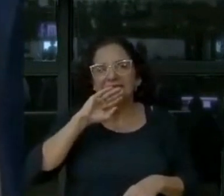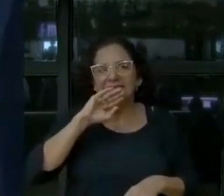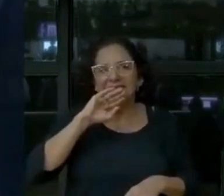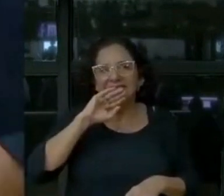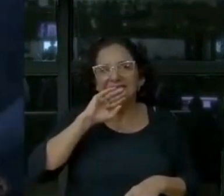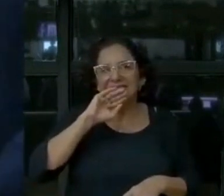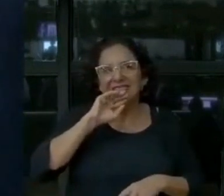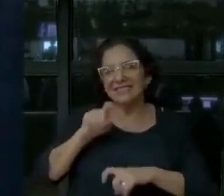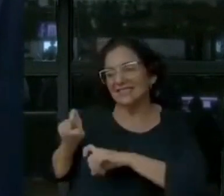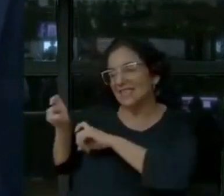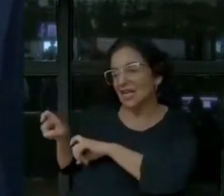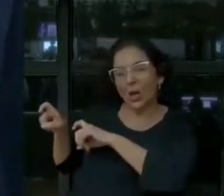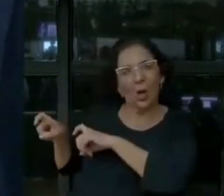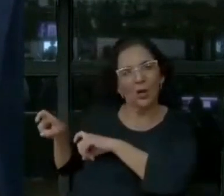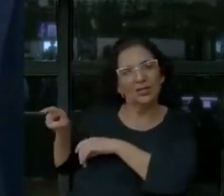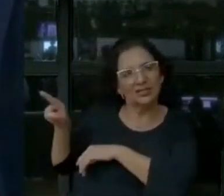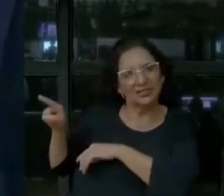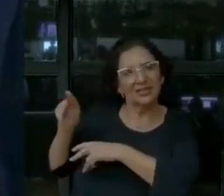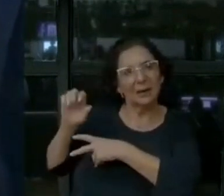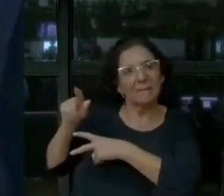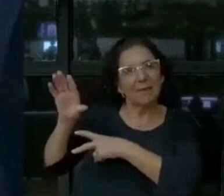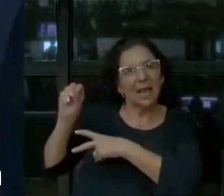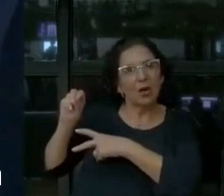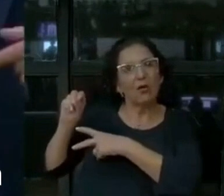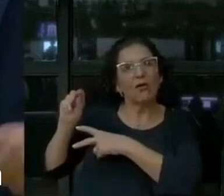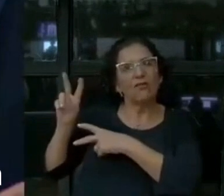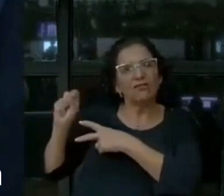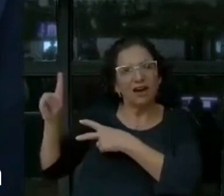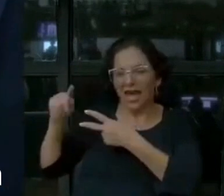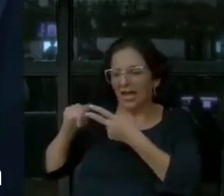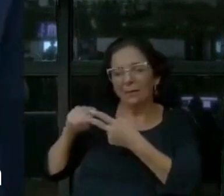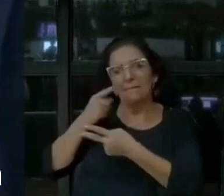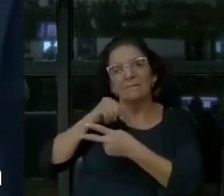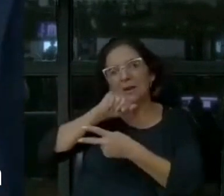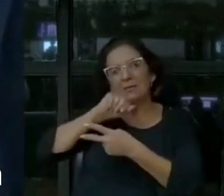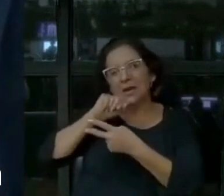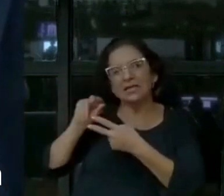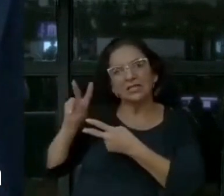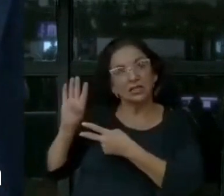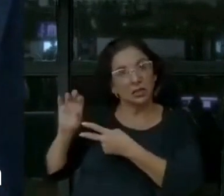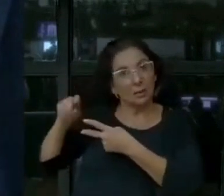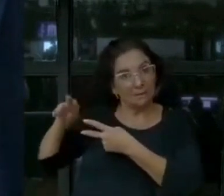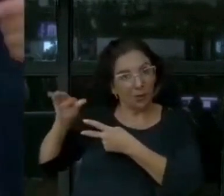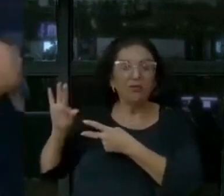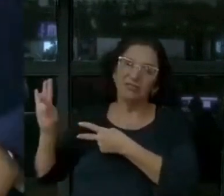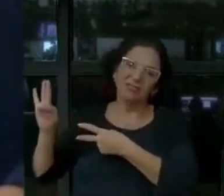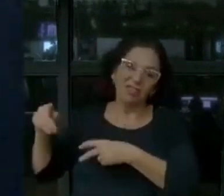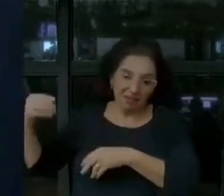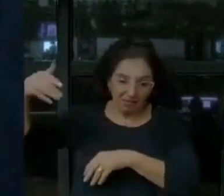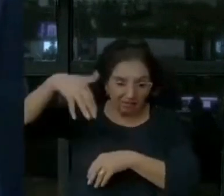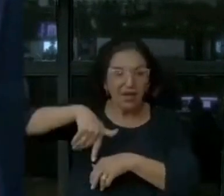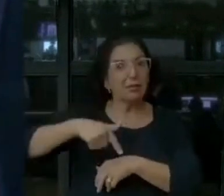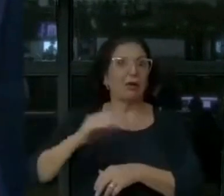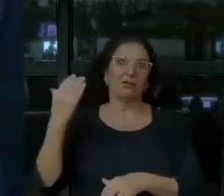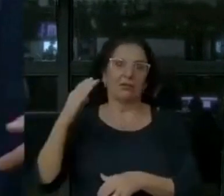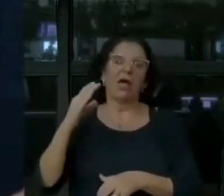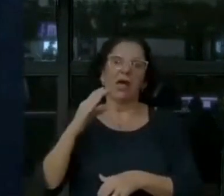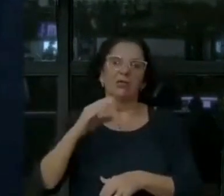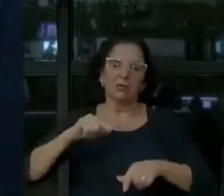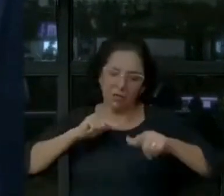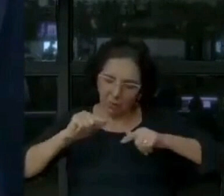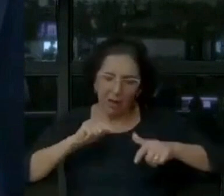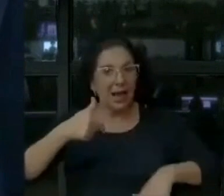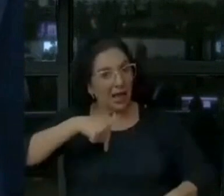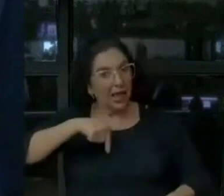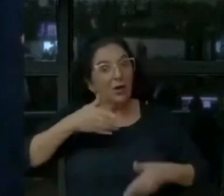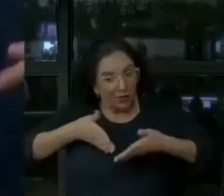roça, meu pai de Belo Vale, minha mãe de Bonfim, vieram tentar ganhar a vida aqui em Contagem, e eu sou fruto disso. Nasci aqui